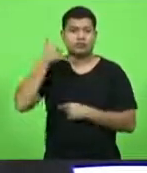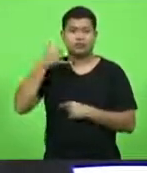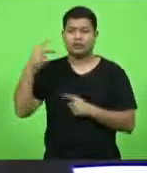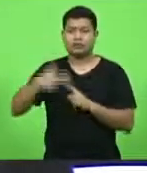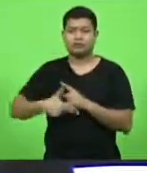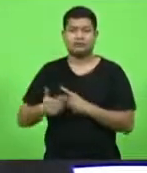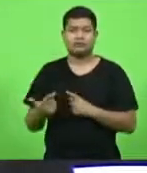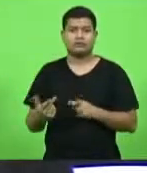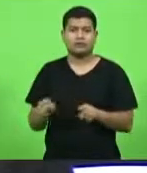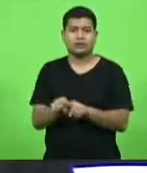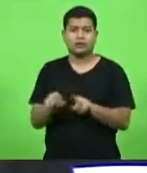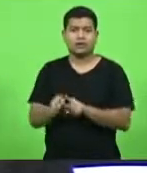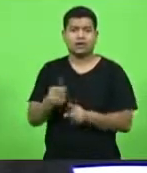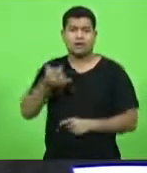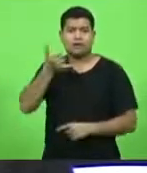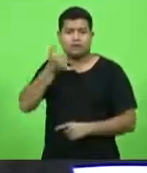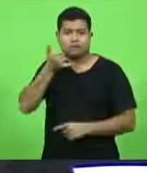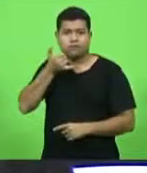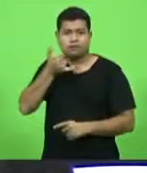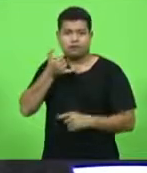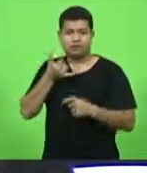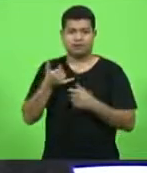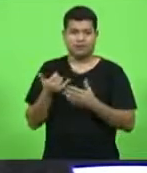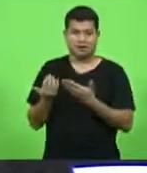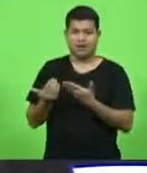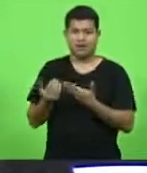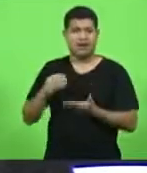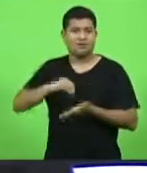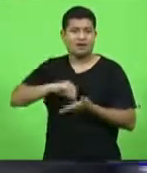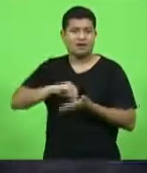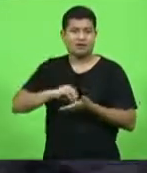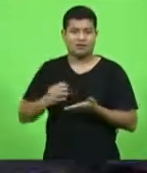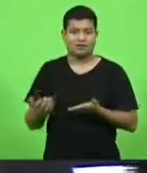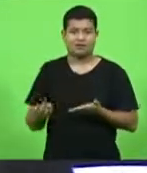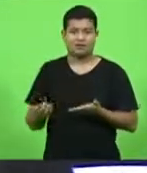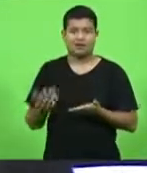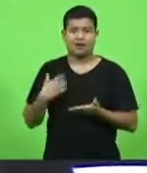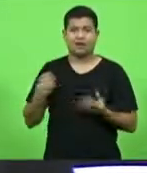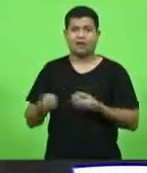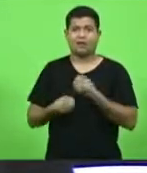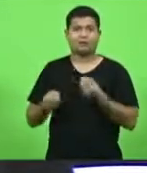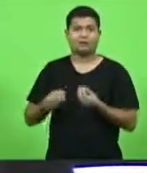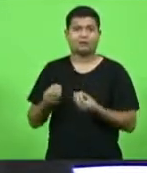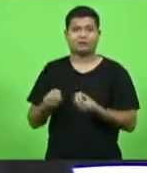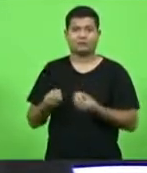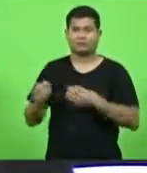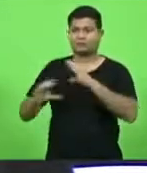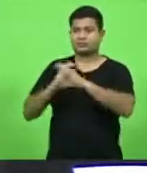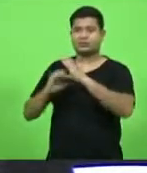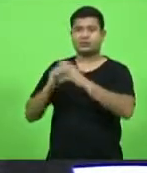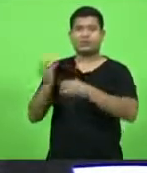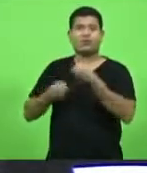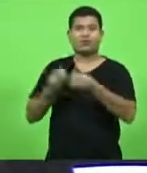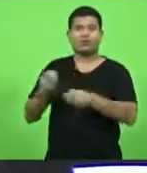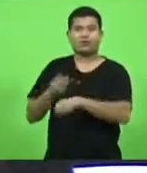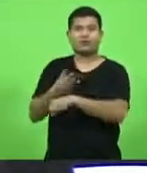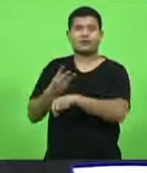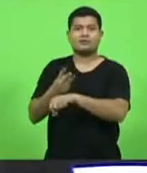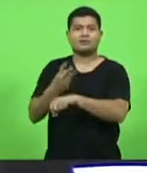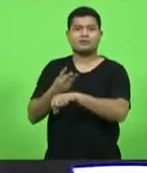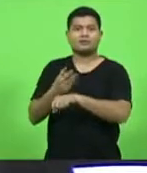os rádios e aí eles estão sem comunicação agora eu fico por WhatsApp aí quando não tem sinal